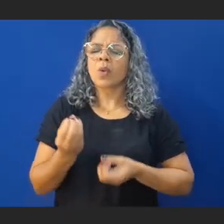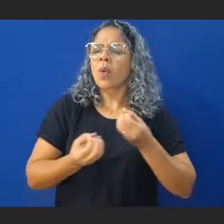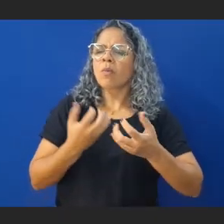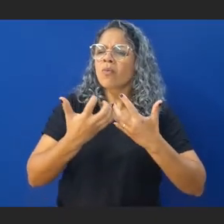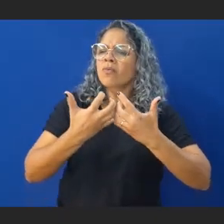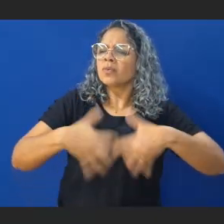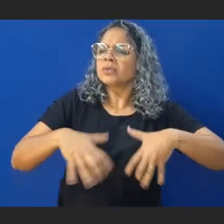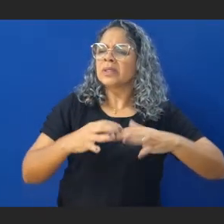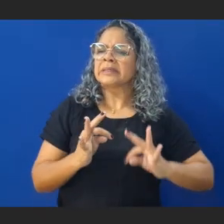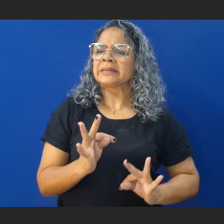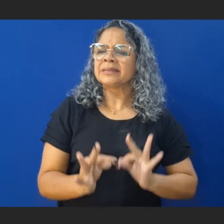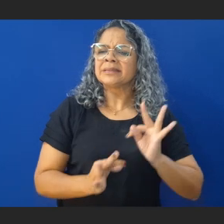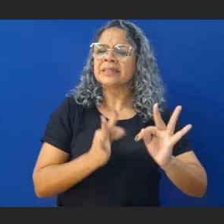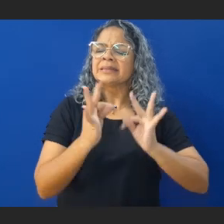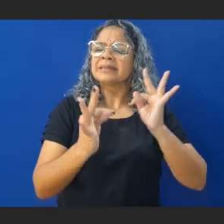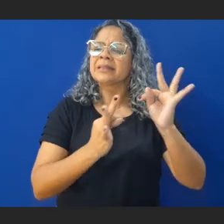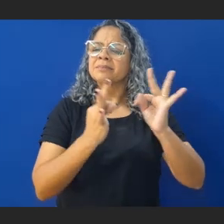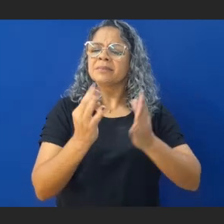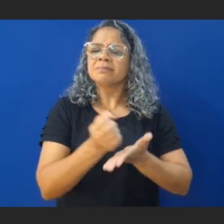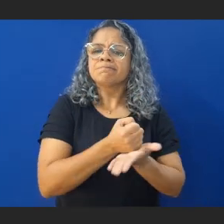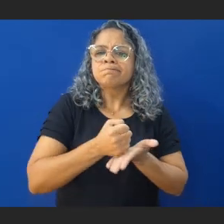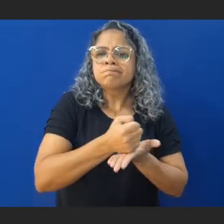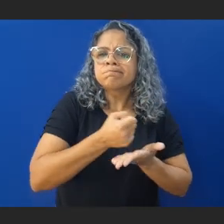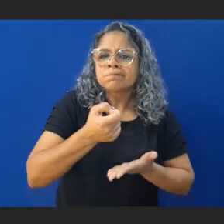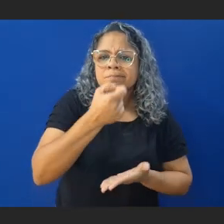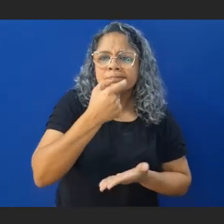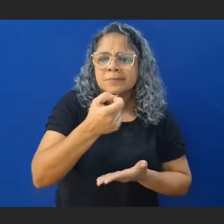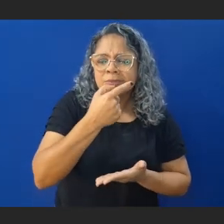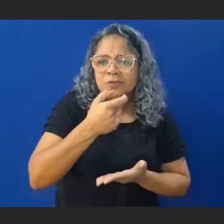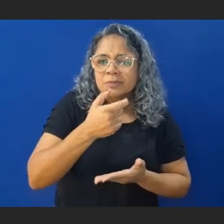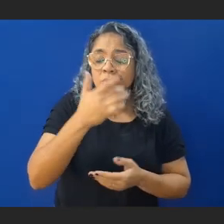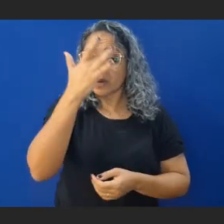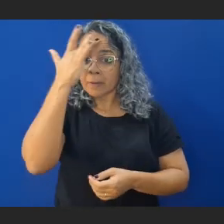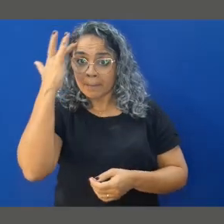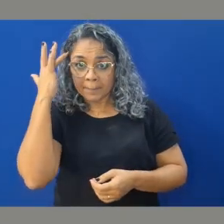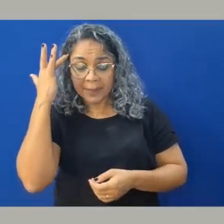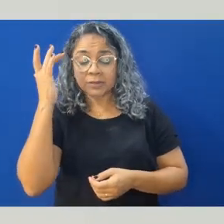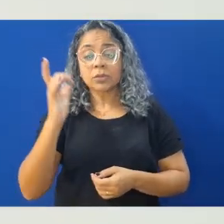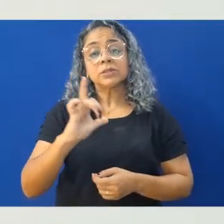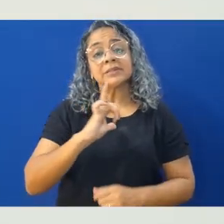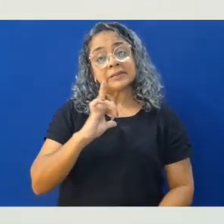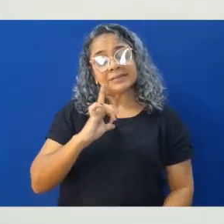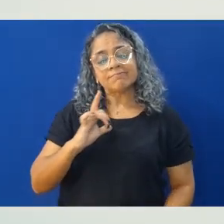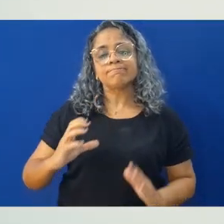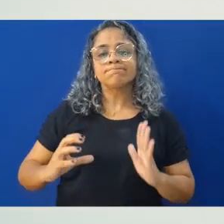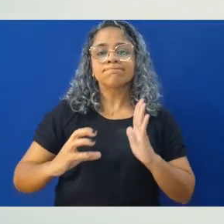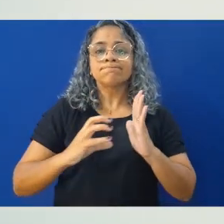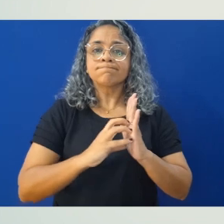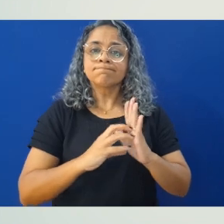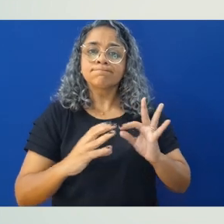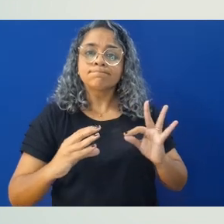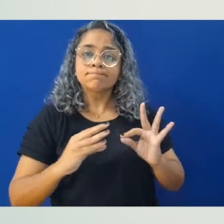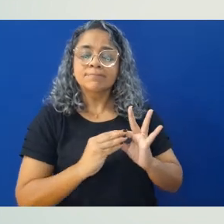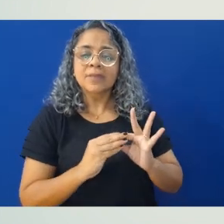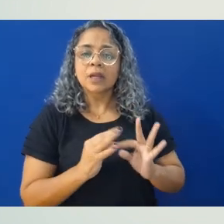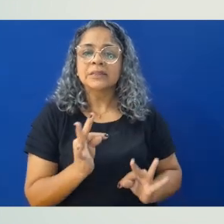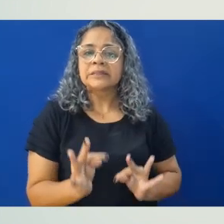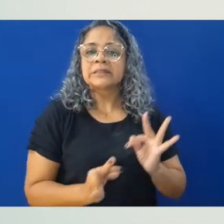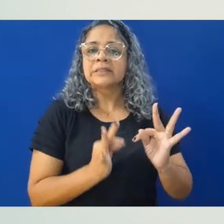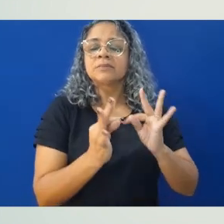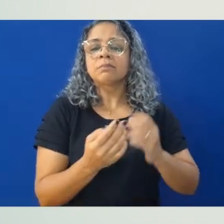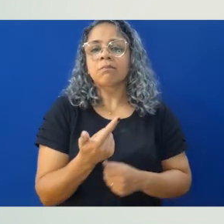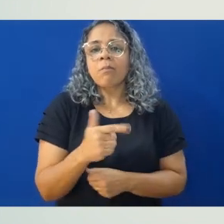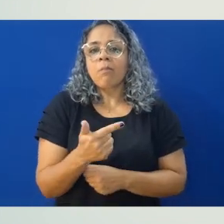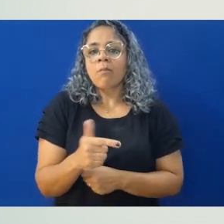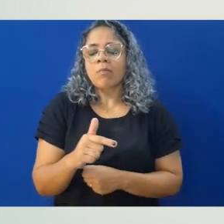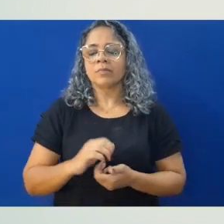Como funciona o tratamento antirretroviral? Em pessoas vivendo com HIV/AIDS não tratadas, os